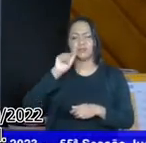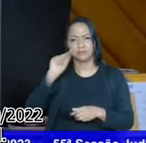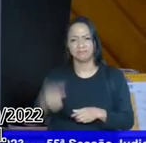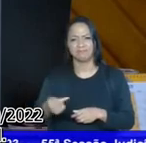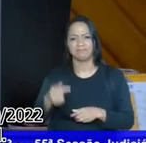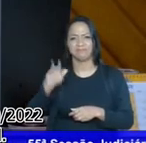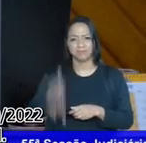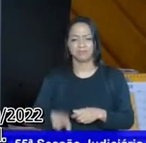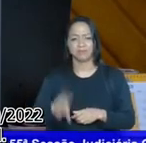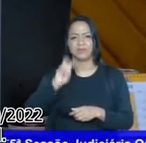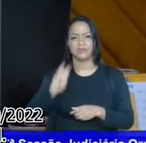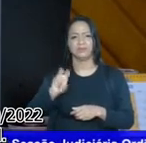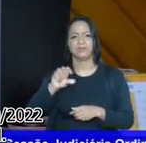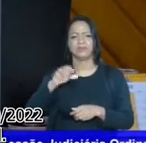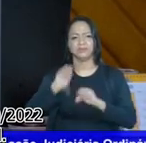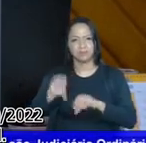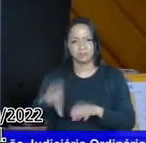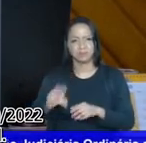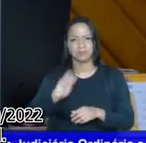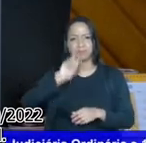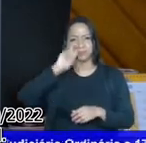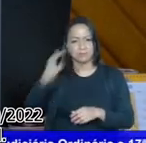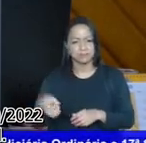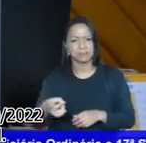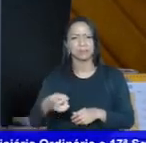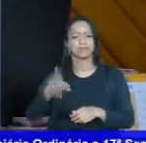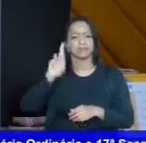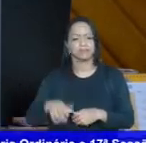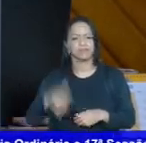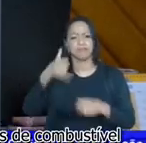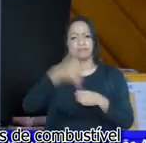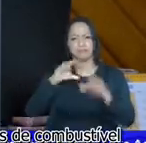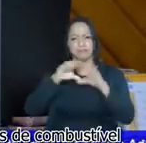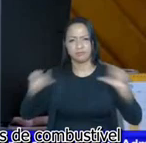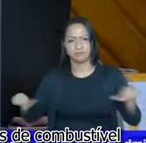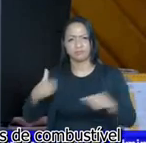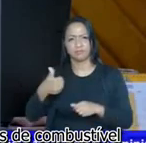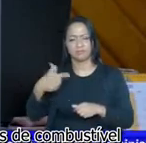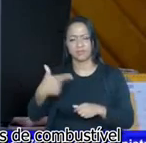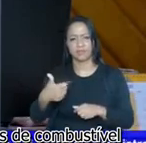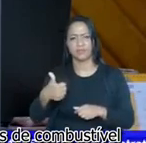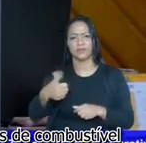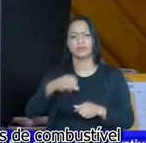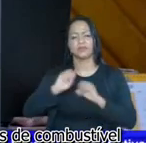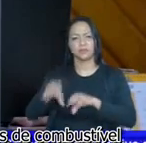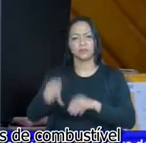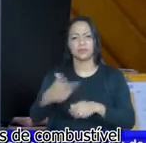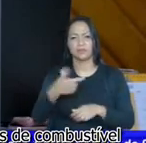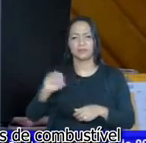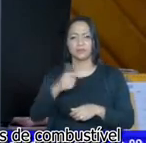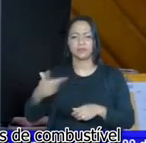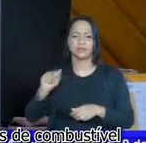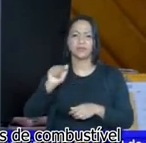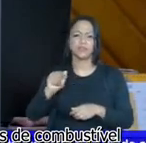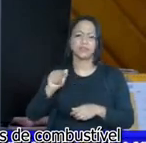tickets. No dia 5/9 de 2022, R$ 5 mil por meio de tickets de combustível. No dia 12/9 de 2022, R$ 7